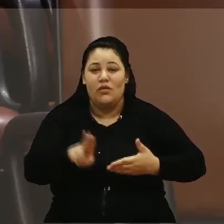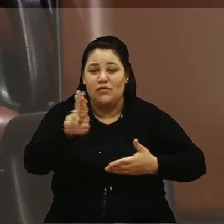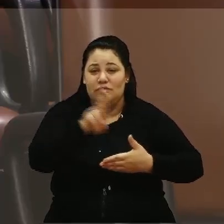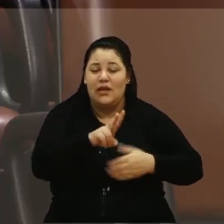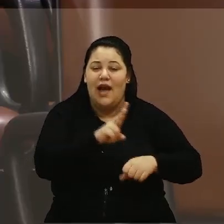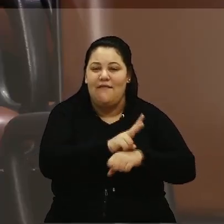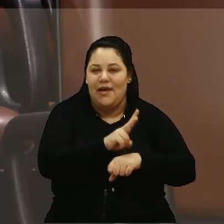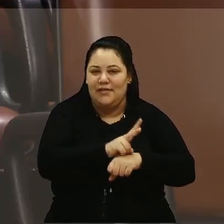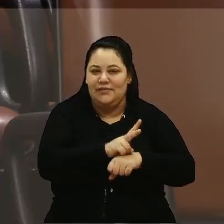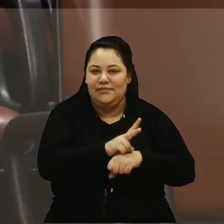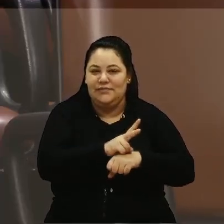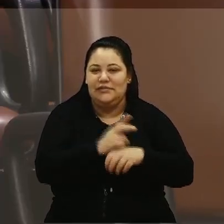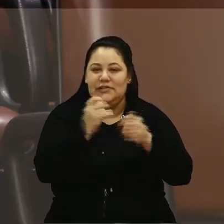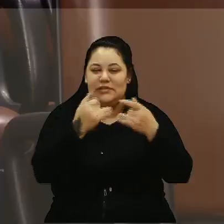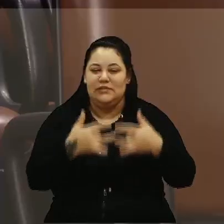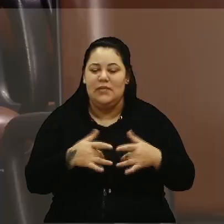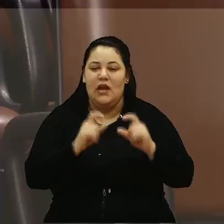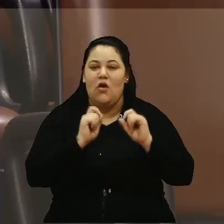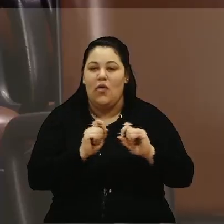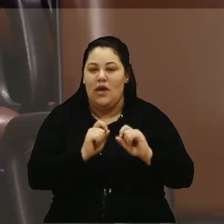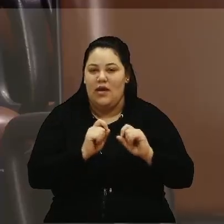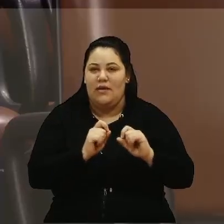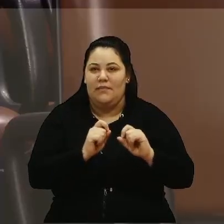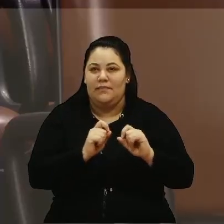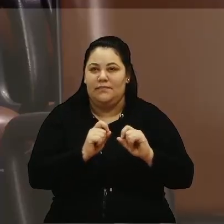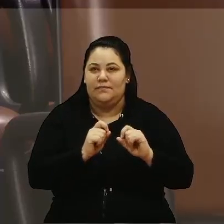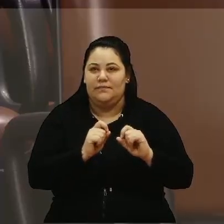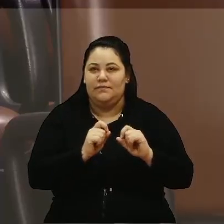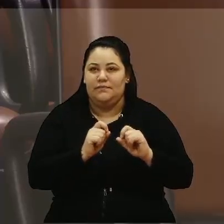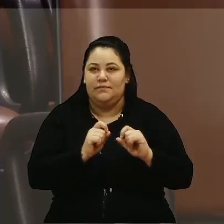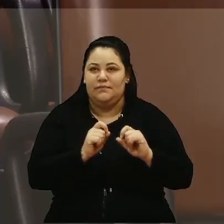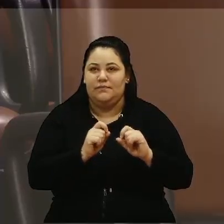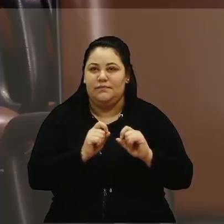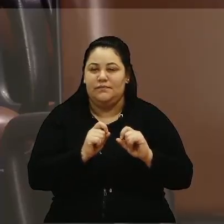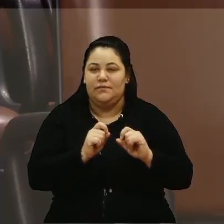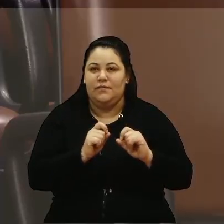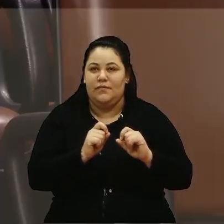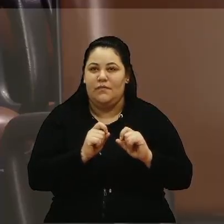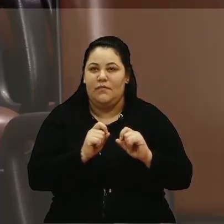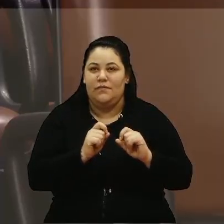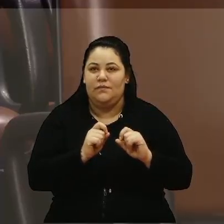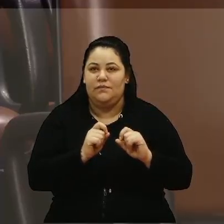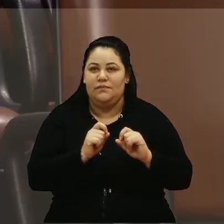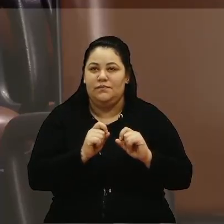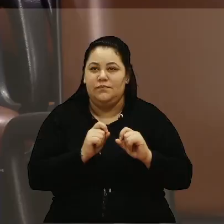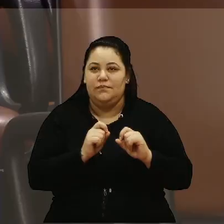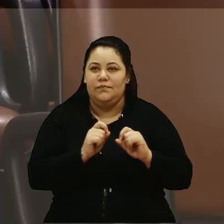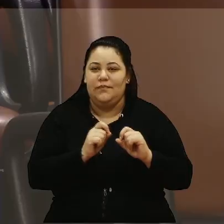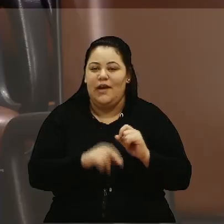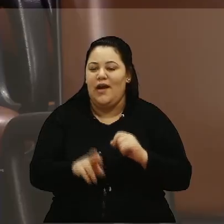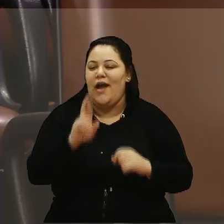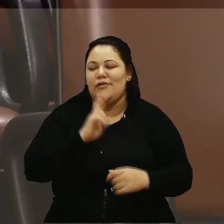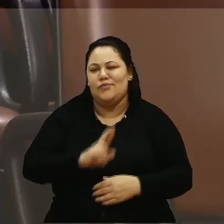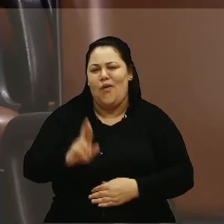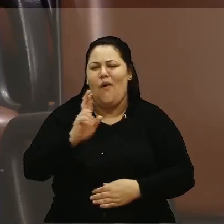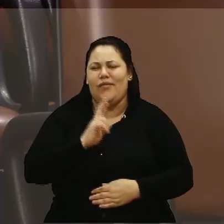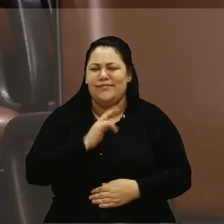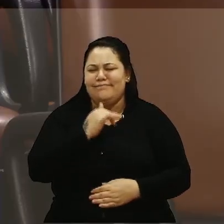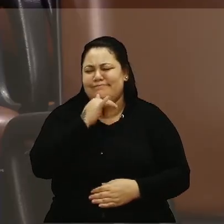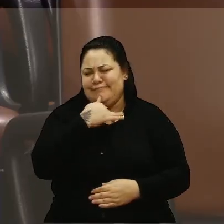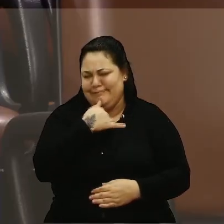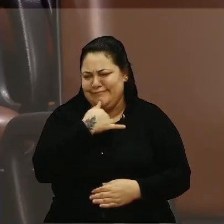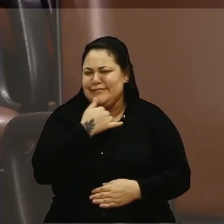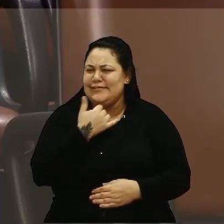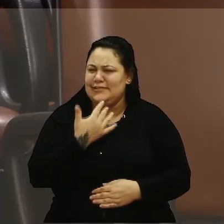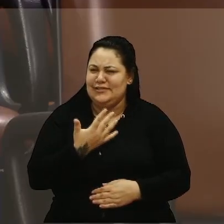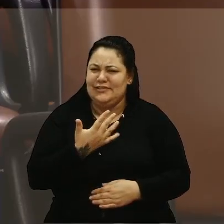vagas. E as justificativas que foram nos dadas são realmente bem tristes.